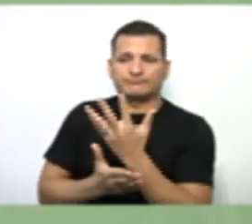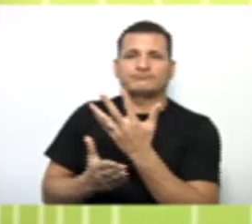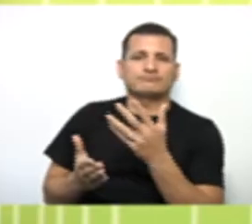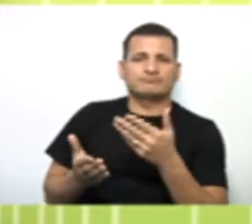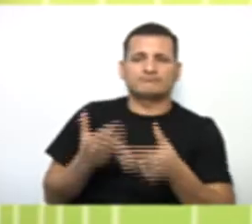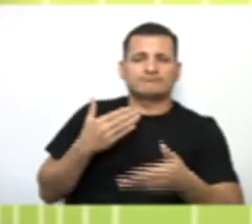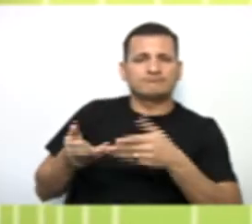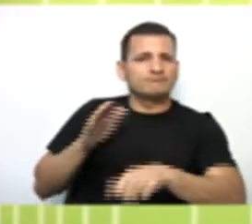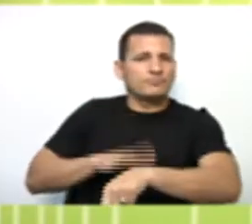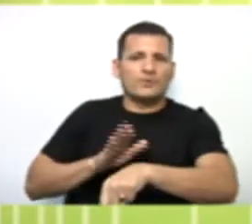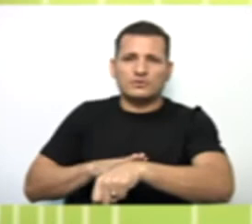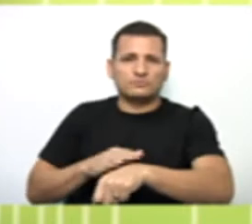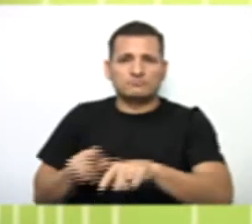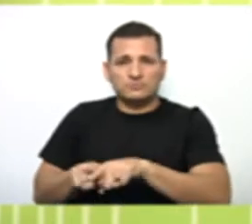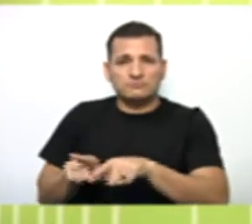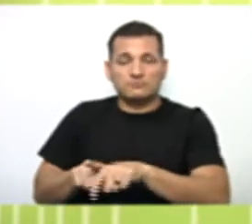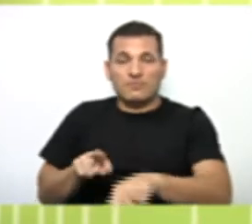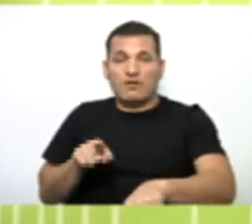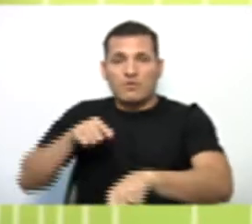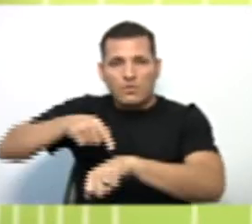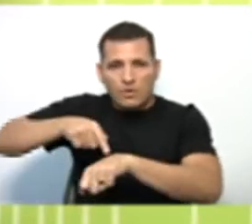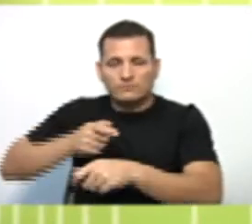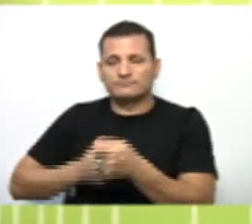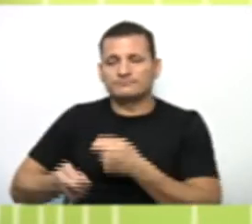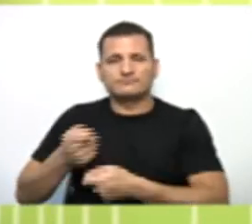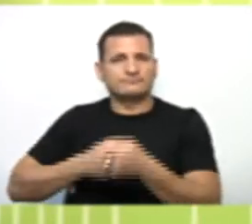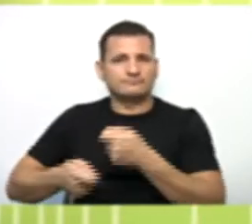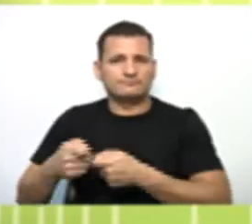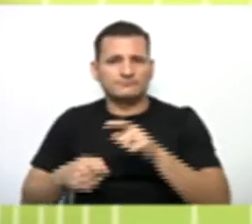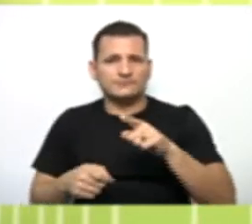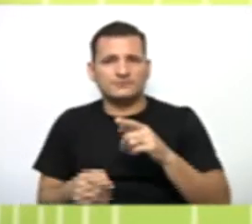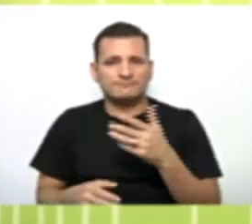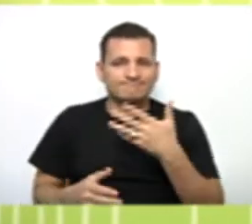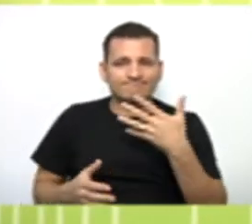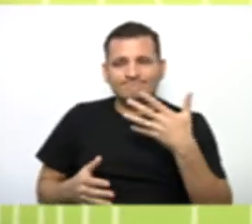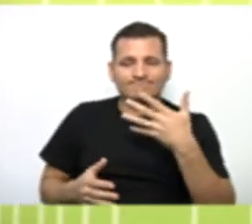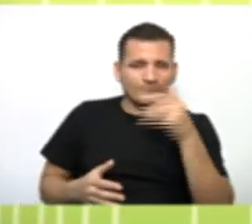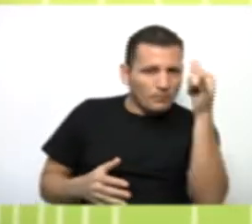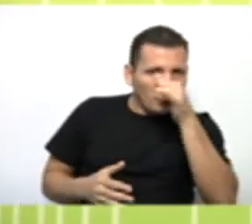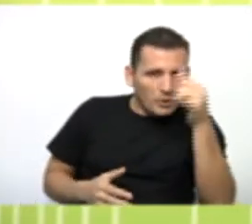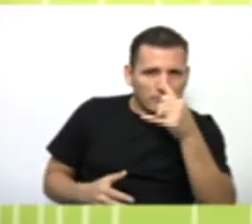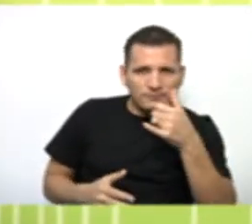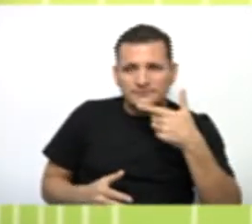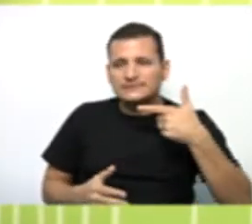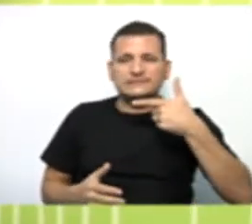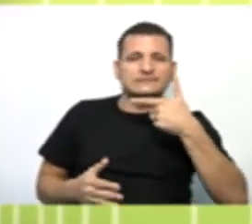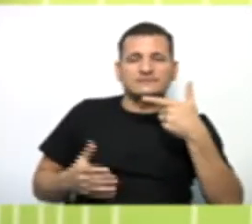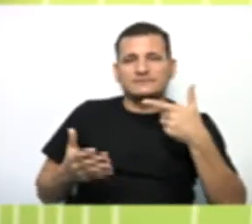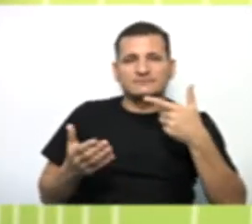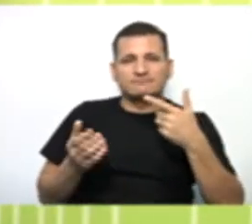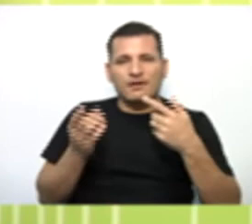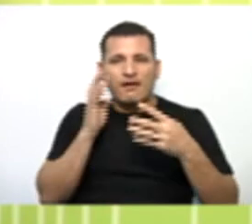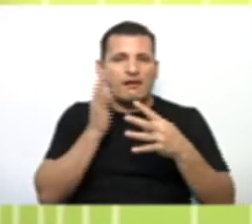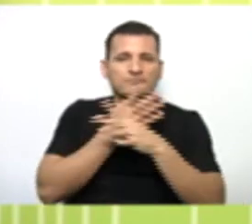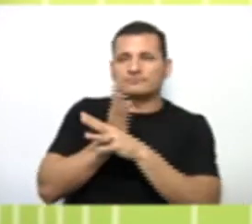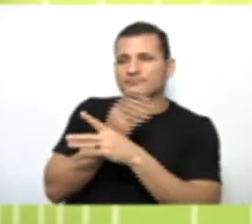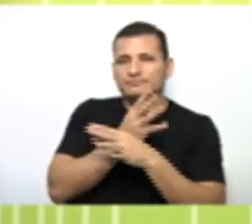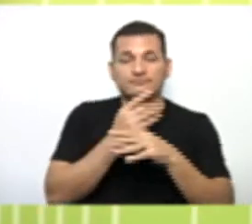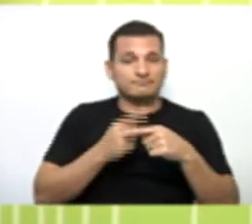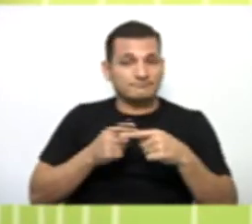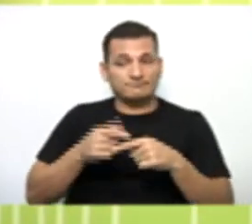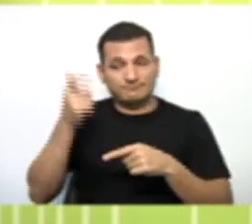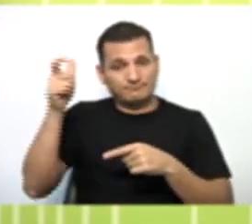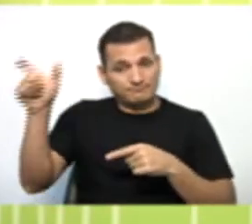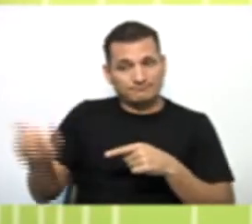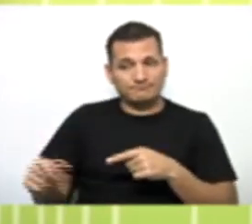e principalmente na hora da negociação. Não faça cara de bobo, não faça cara de desatento, não faça cara, porque a pessoa vai estar te